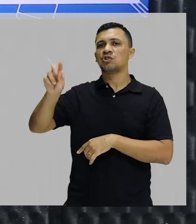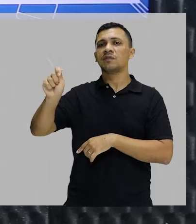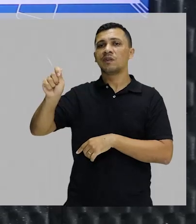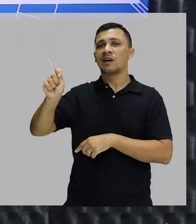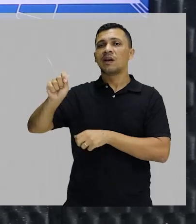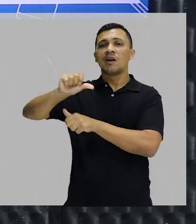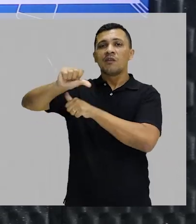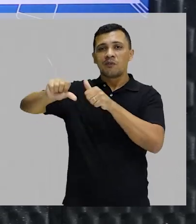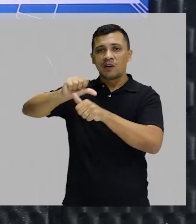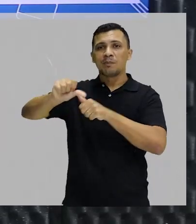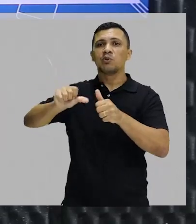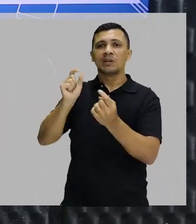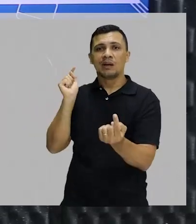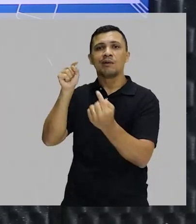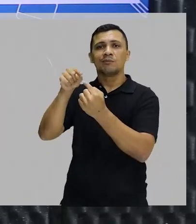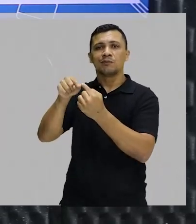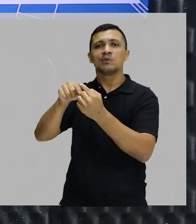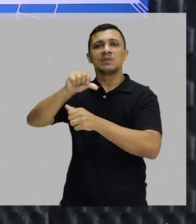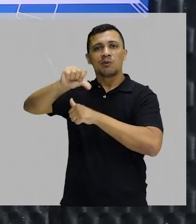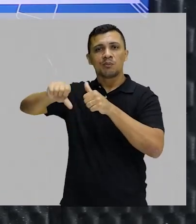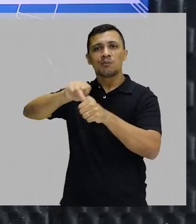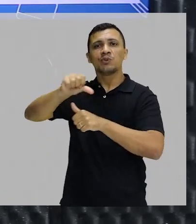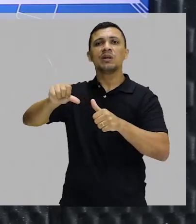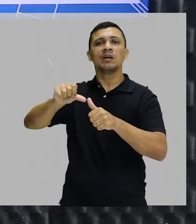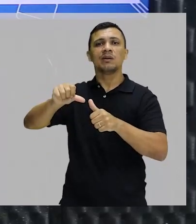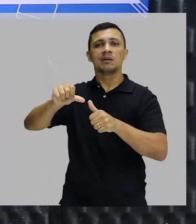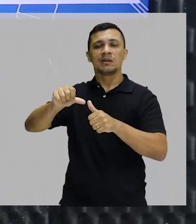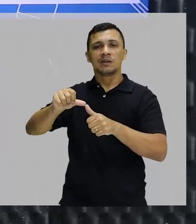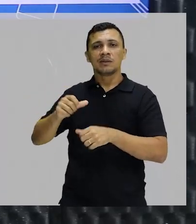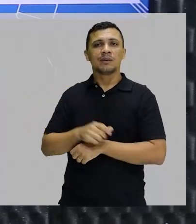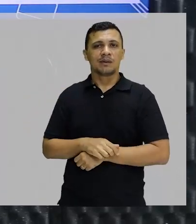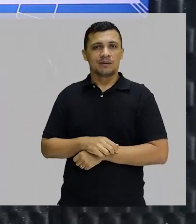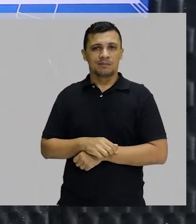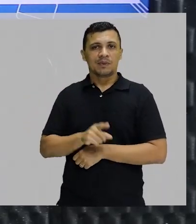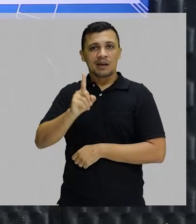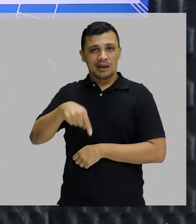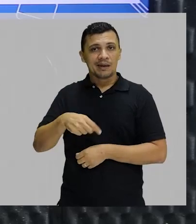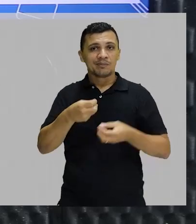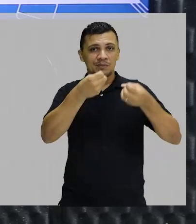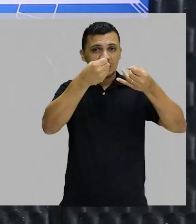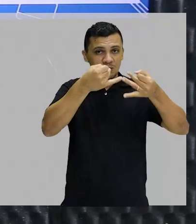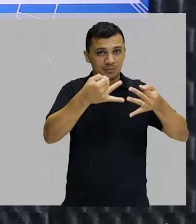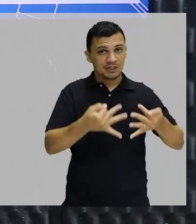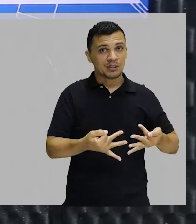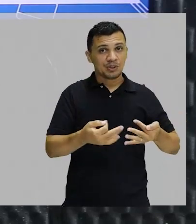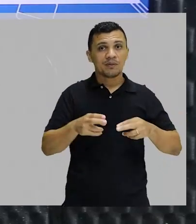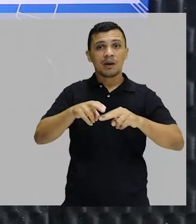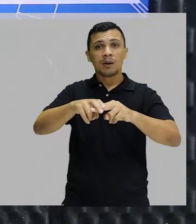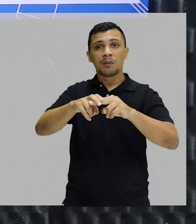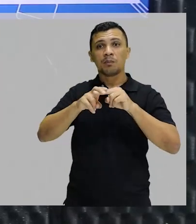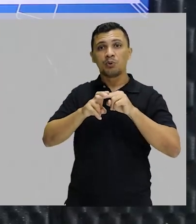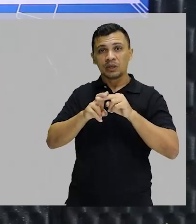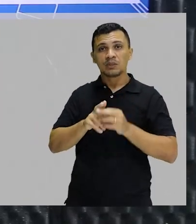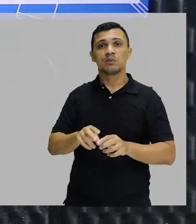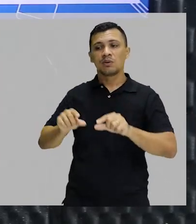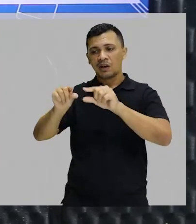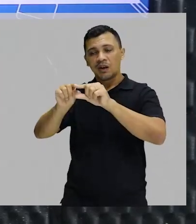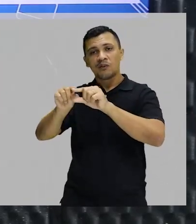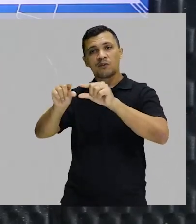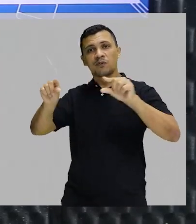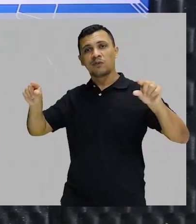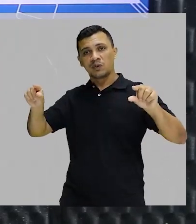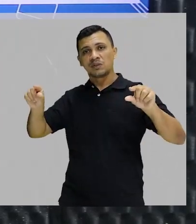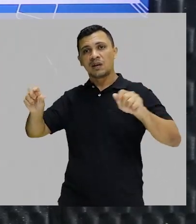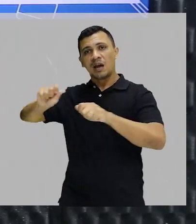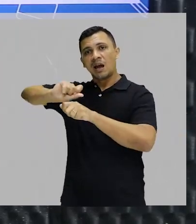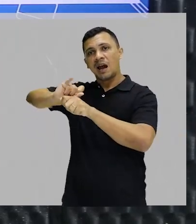mudar a função. Ela deixa de restringir para explicar. Então, nós temos as orações subordinadas